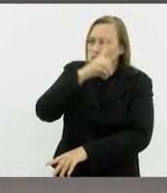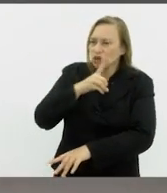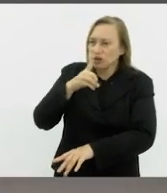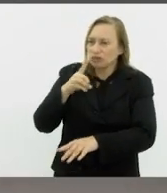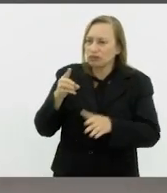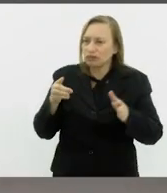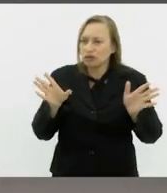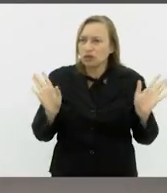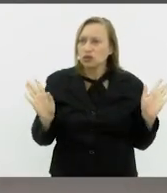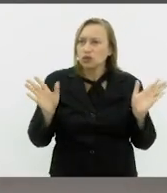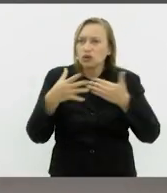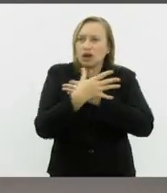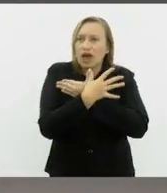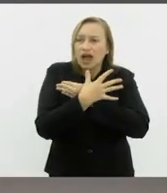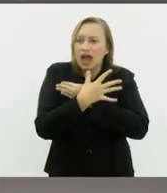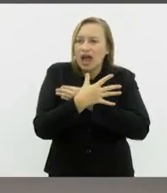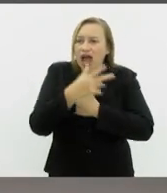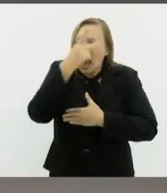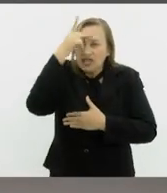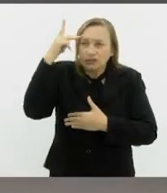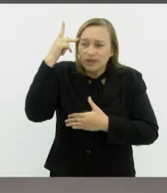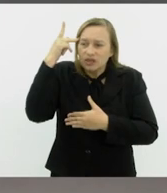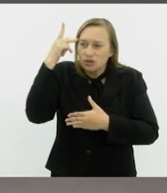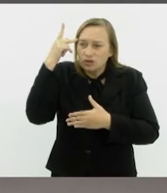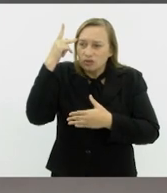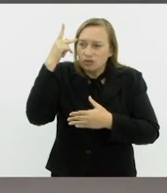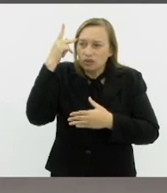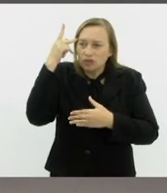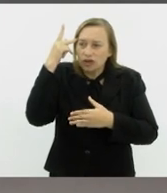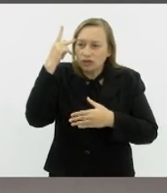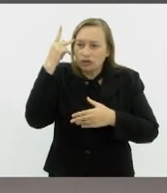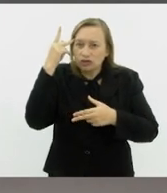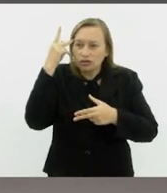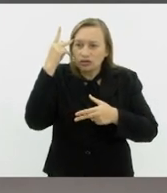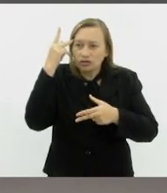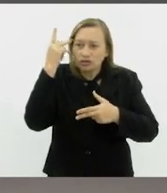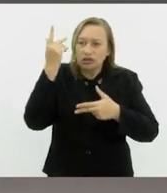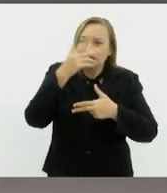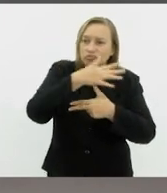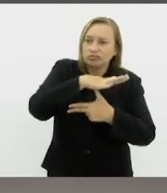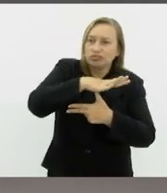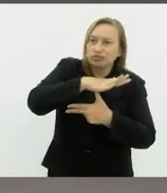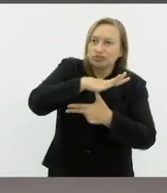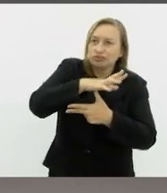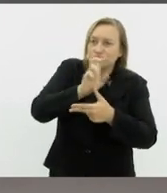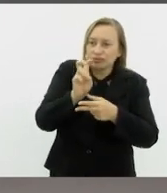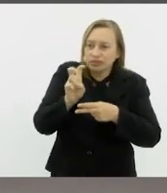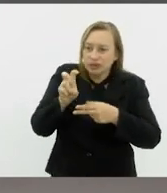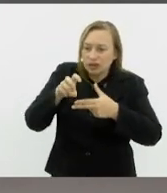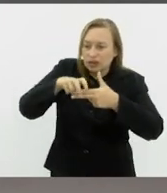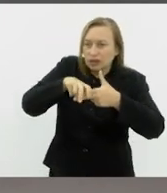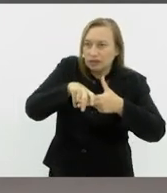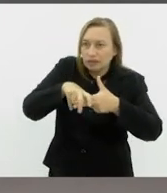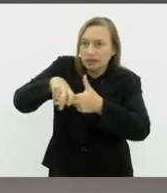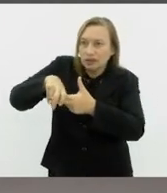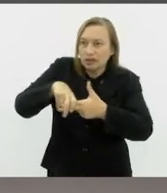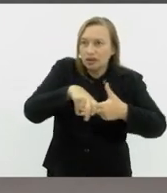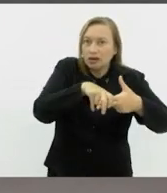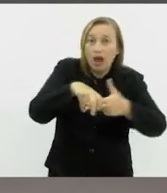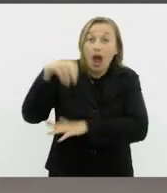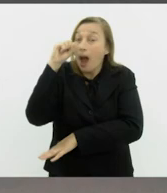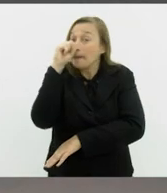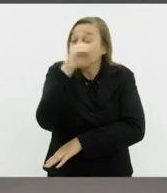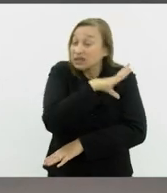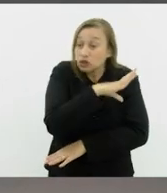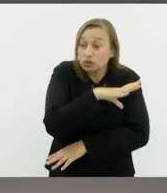pessoas ficam com a perna do lado de fora do helicóptero. Isso é um absurdo. Nós medimos decibéis, ajudados